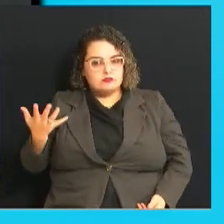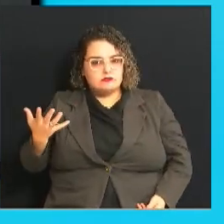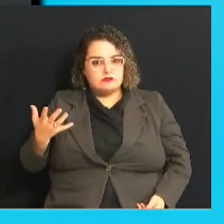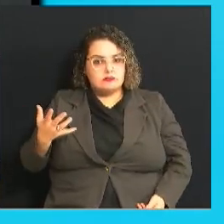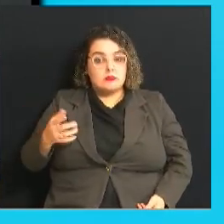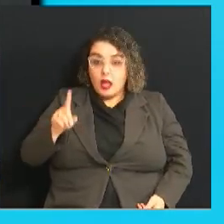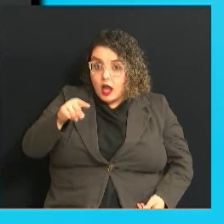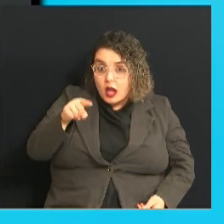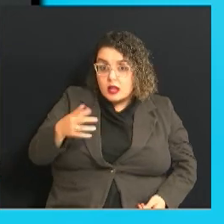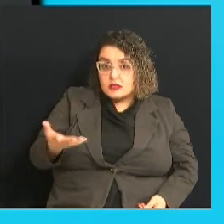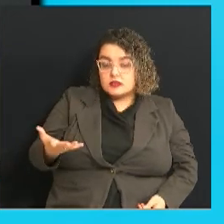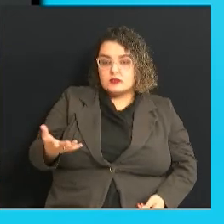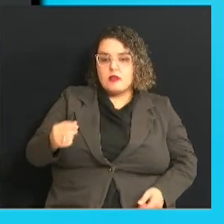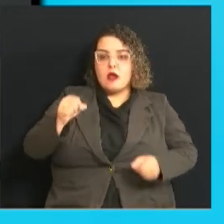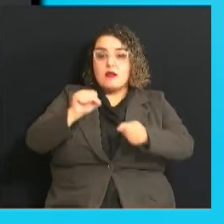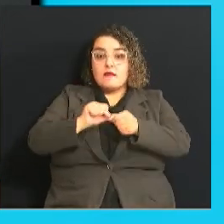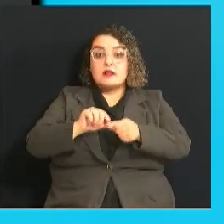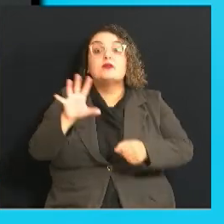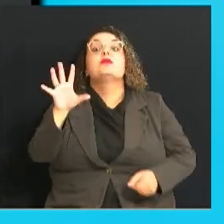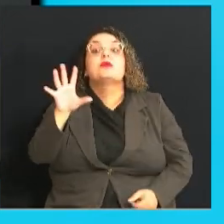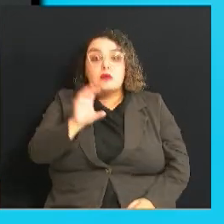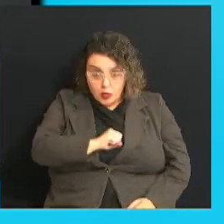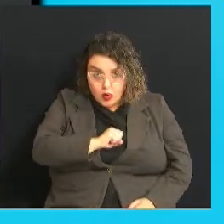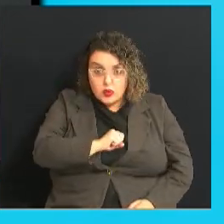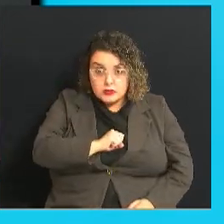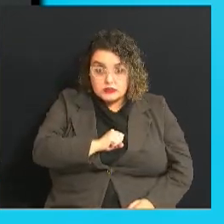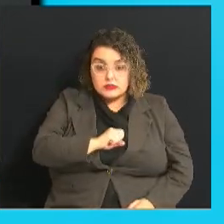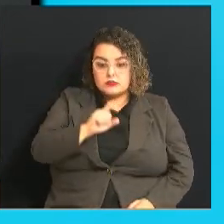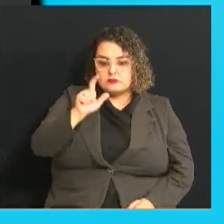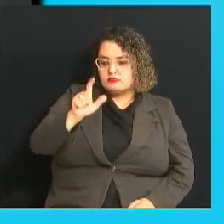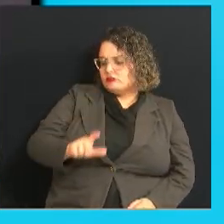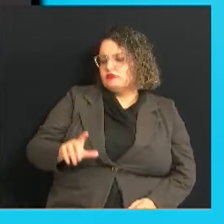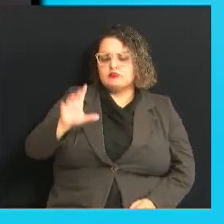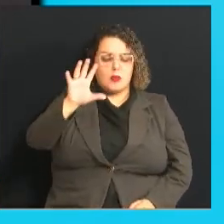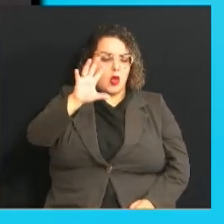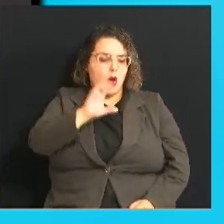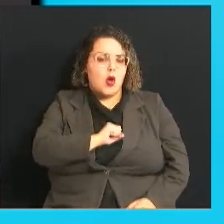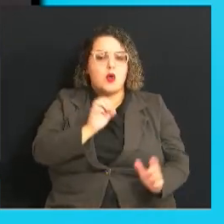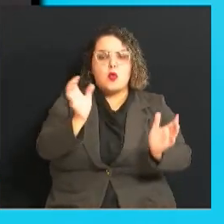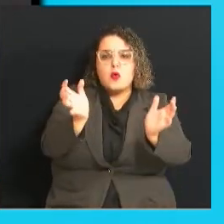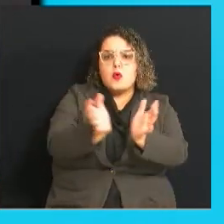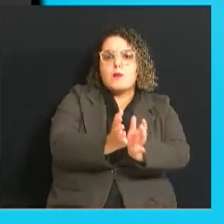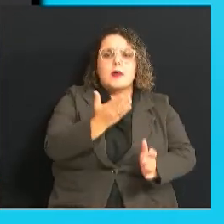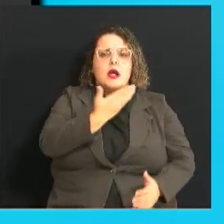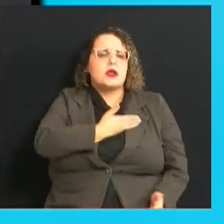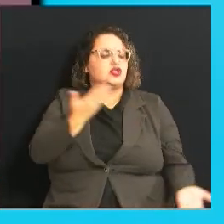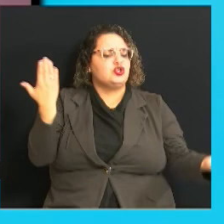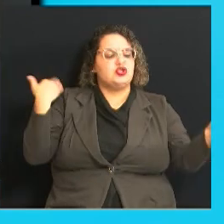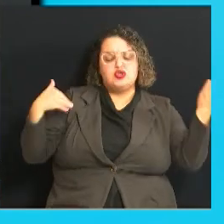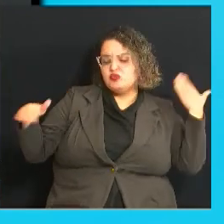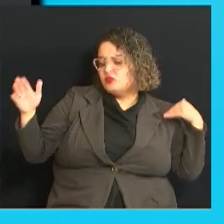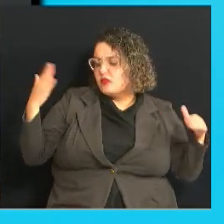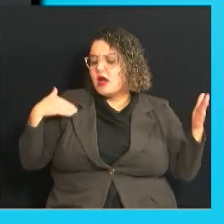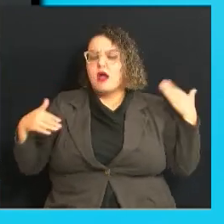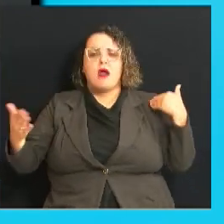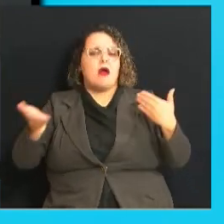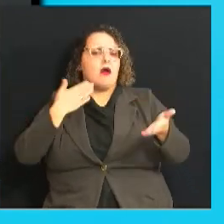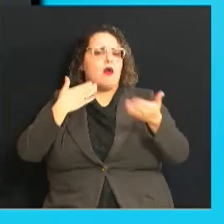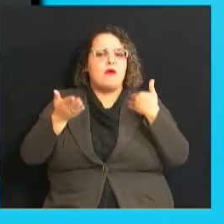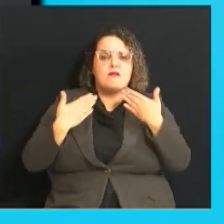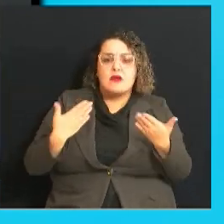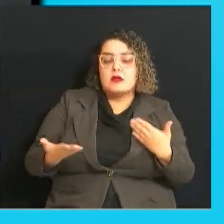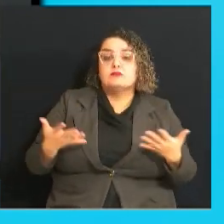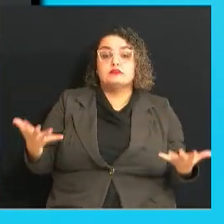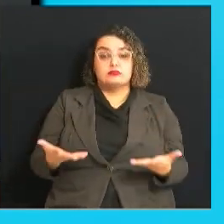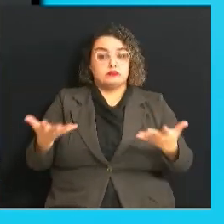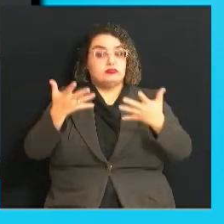justamente isso, fazer o que a gente gosta. Se a pessoa gosta de ter um grupo de amigos, de passear, de conversar, esse estímulo